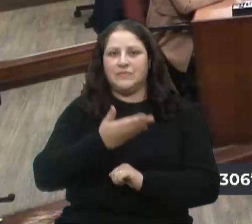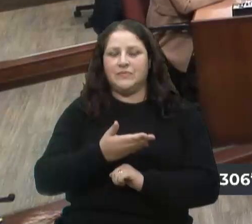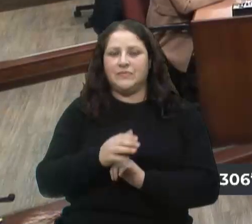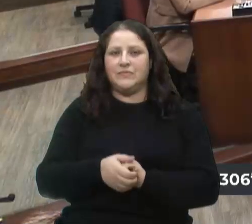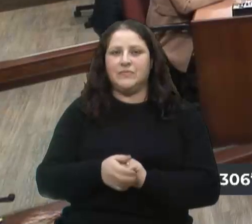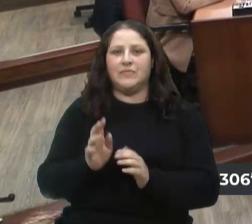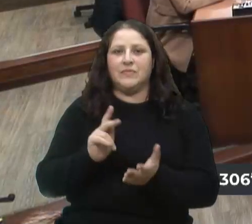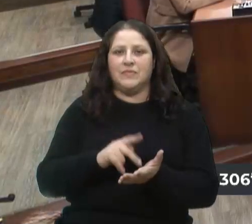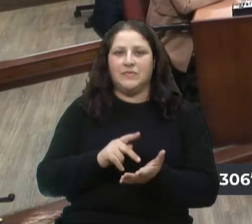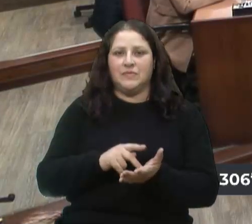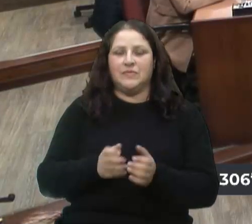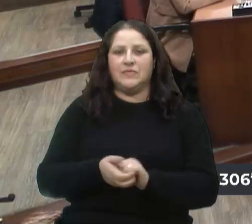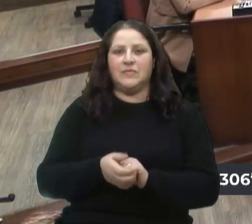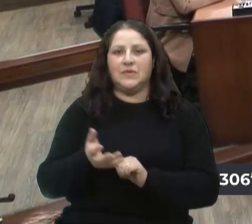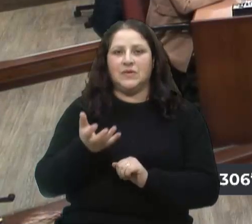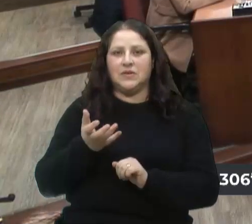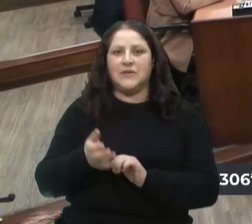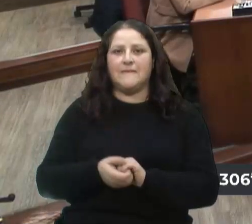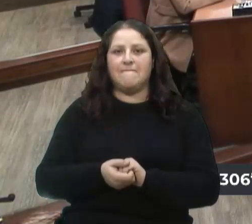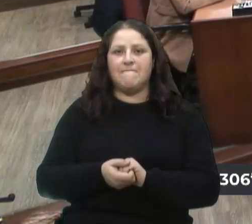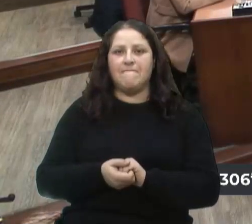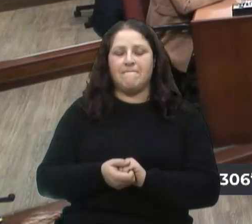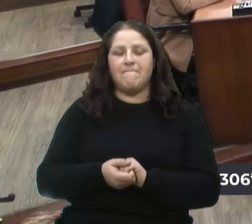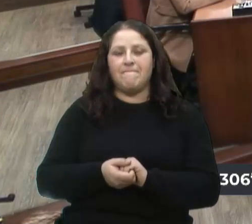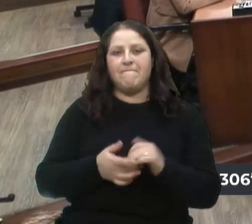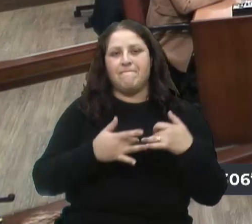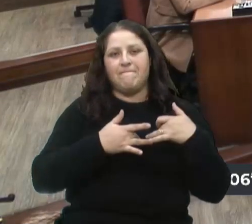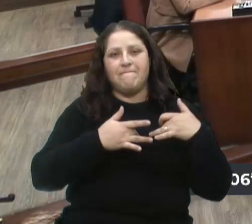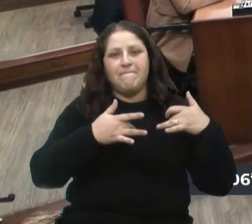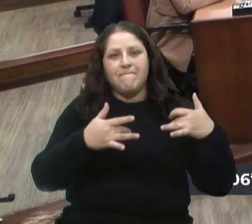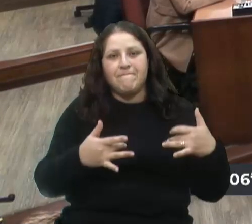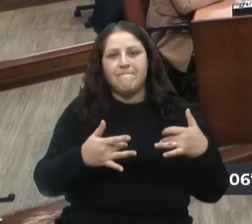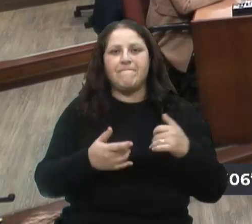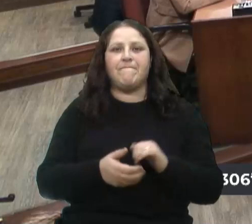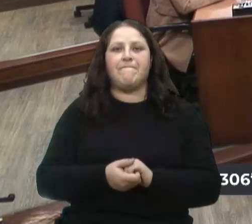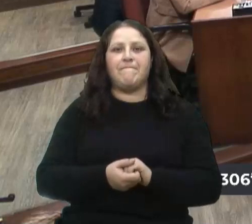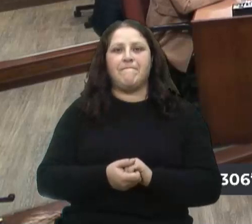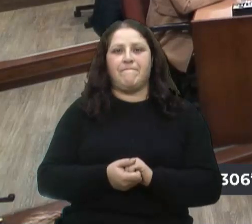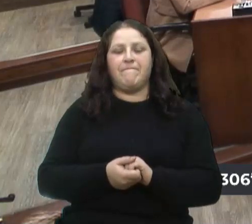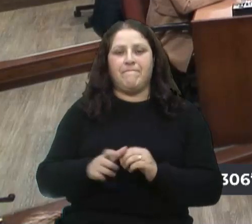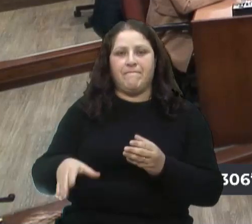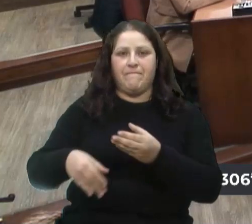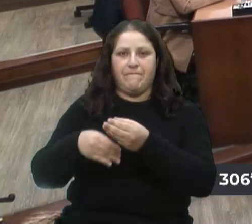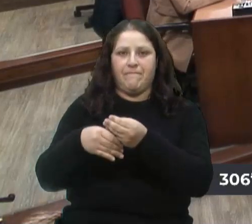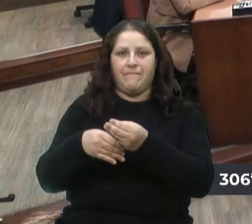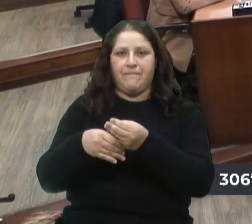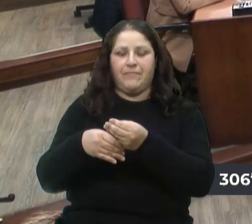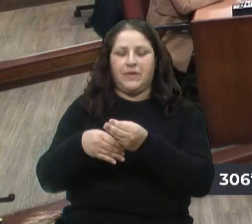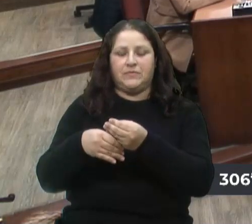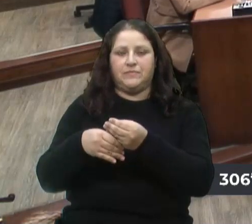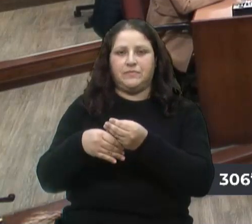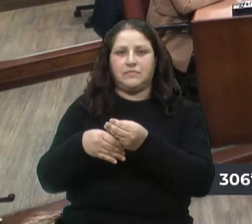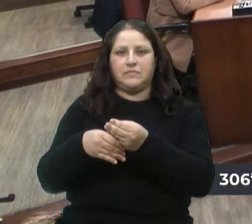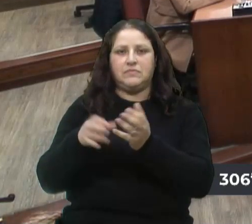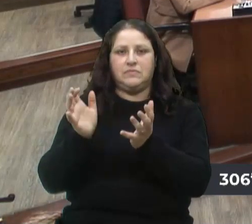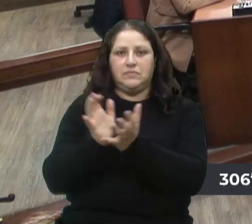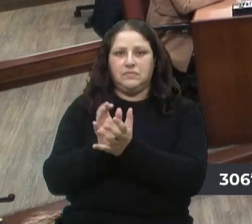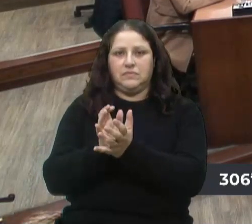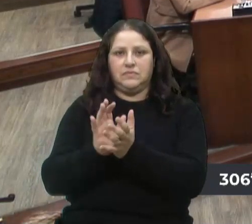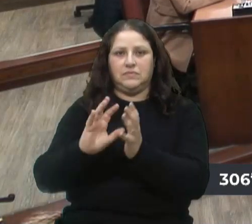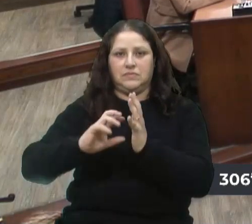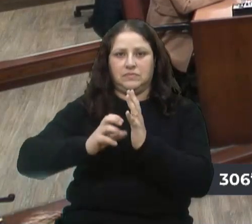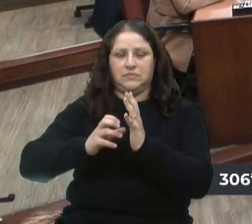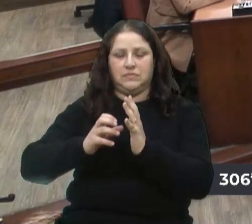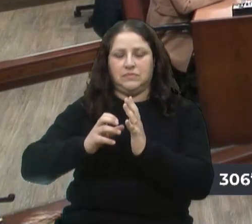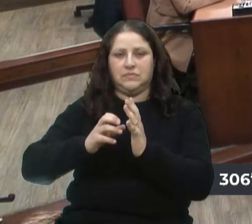Na verdade, eu só quero me solidarizar à fala do meu companheiro de partido,